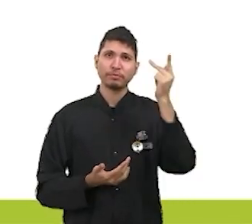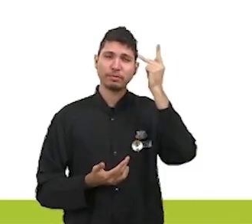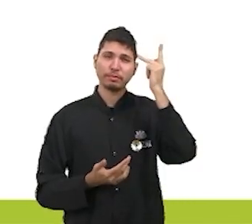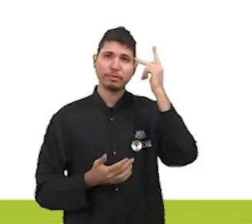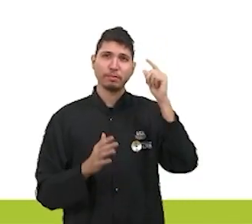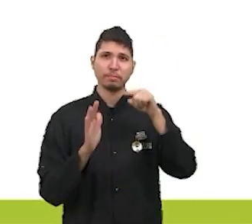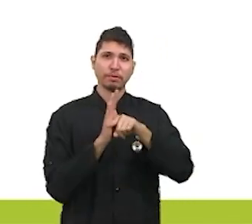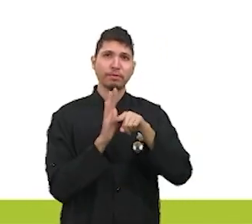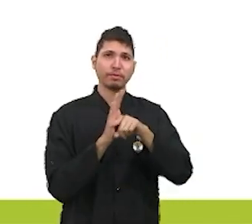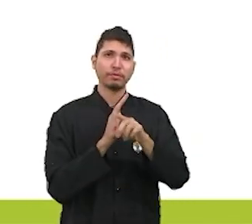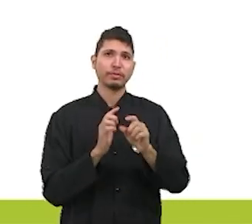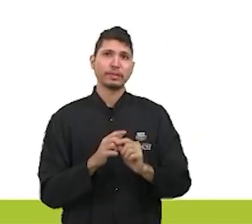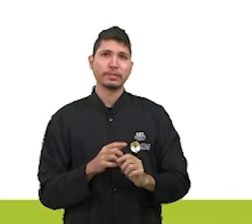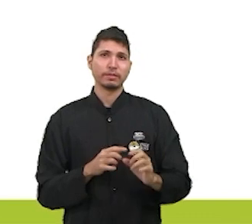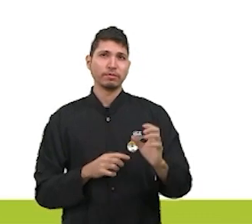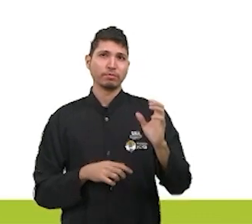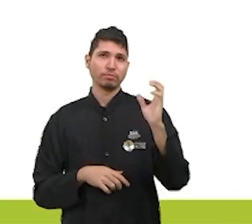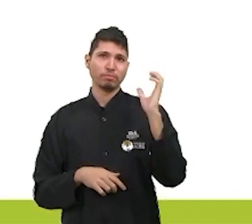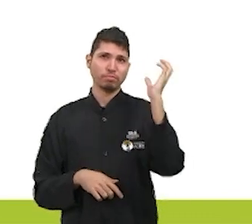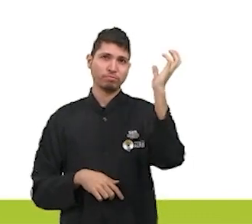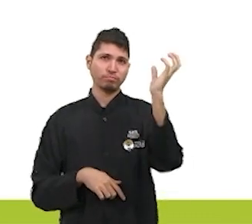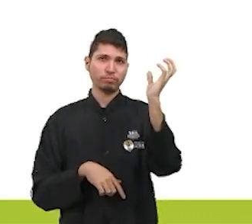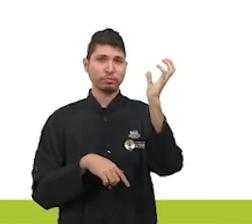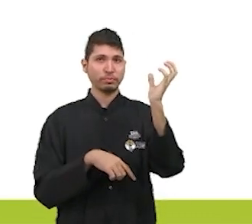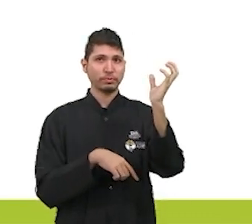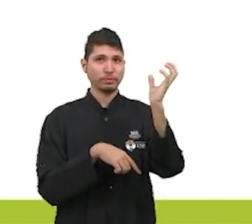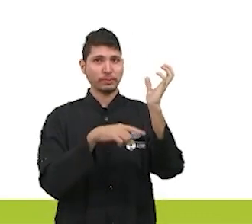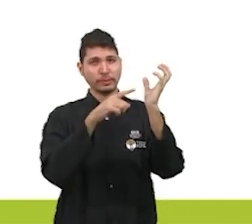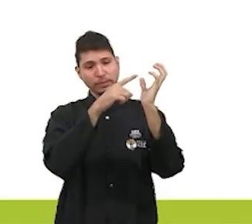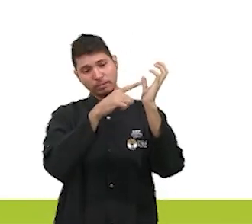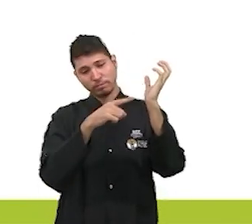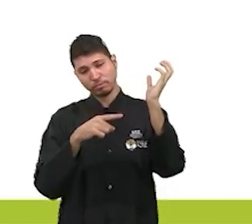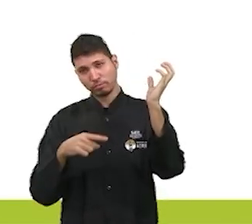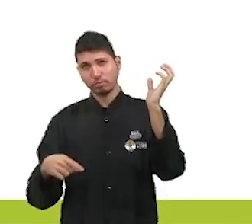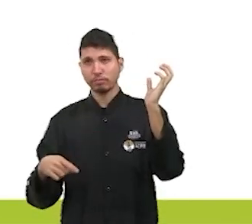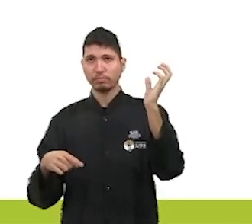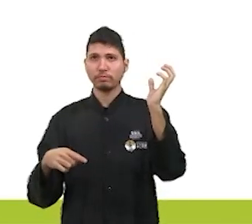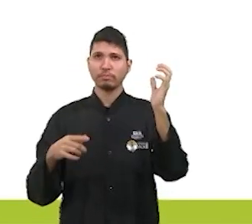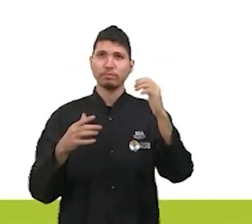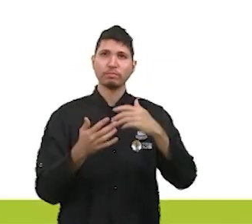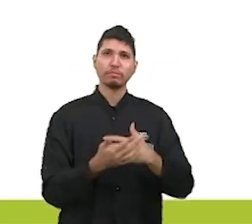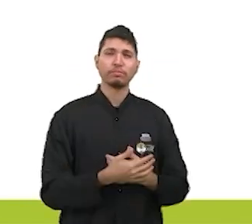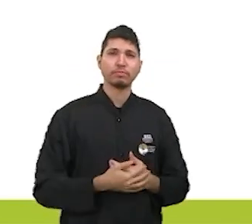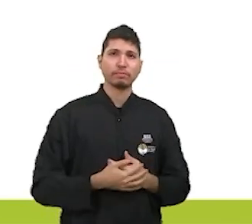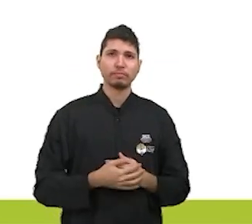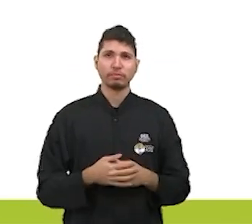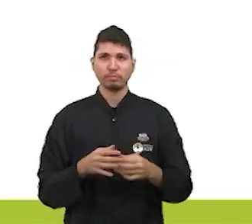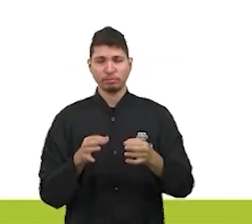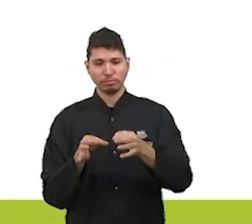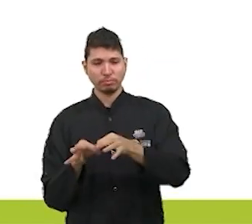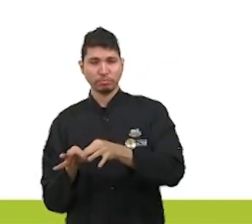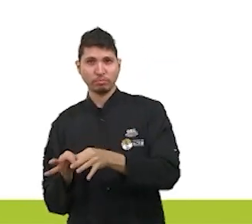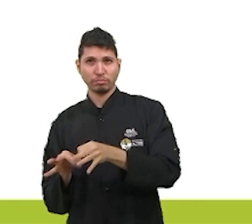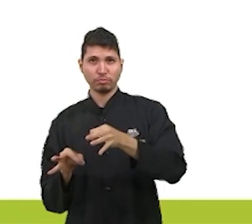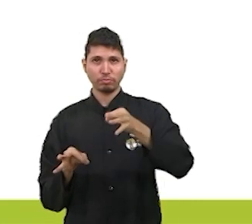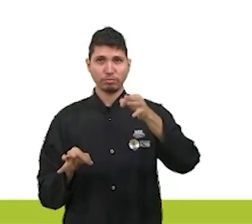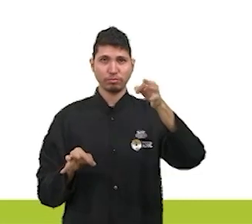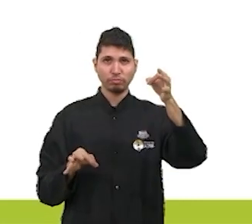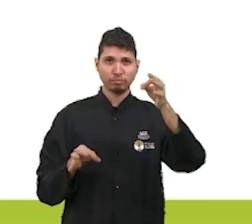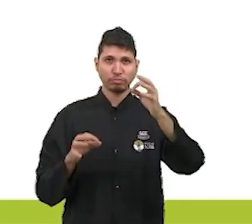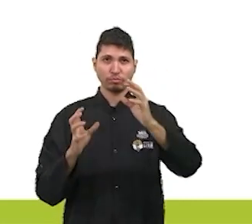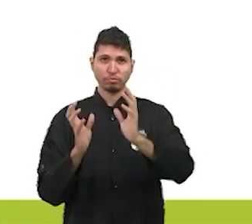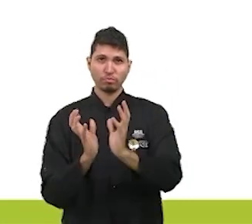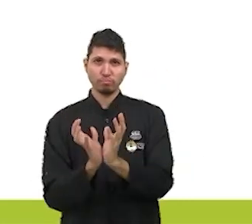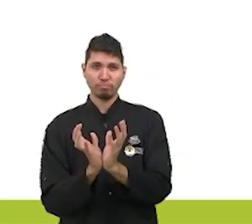né? A uma distância de 100 metros, então nós temos aqui algumas características, né? A uma distância de 100 metros, uma torre é vista sob